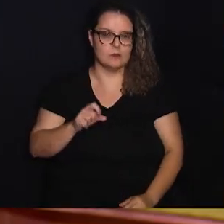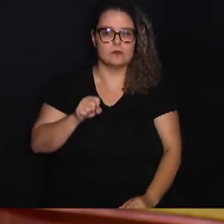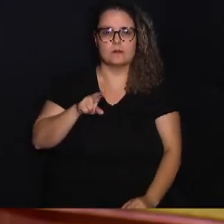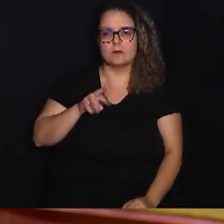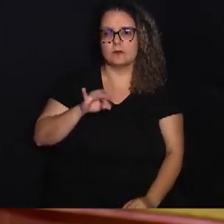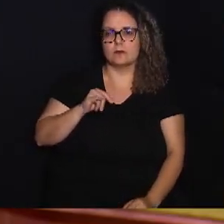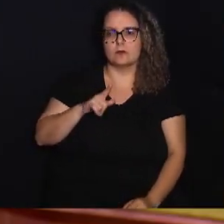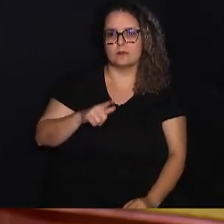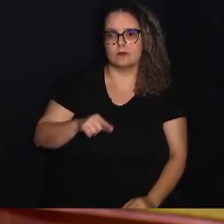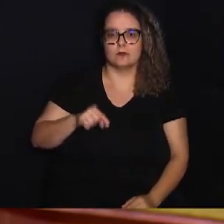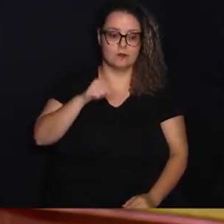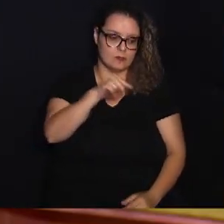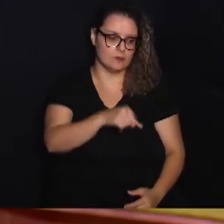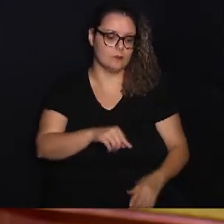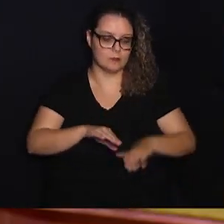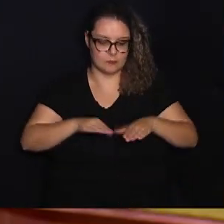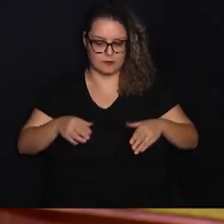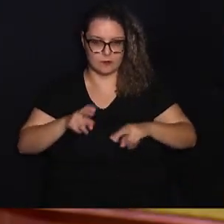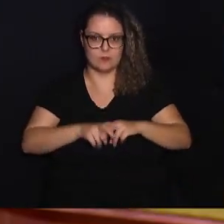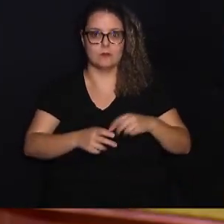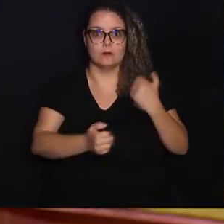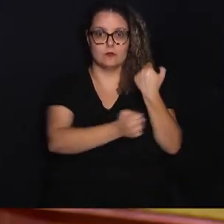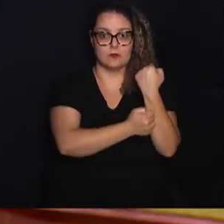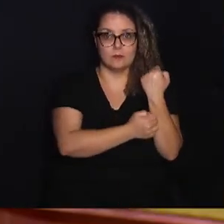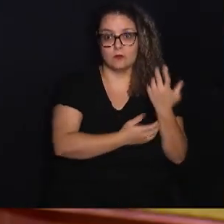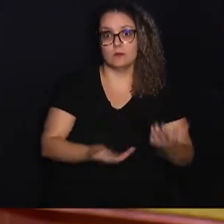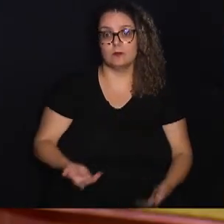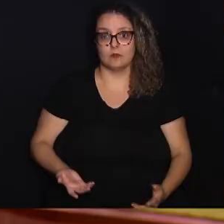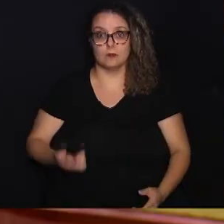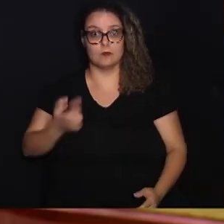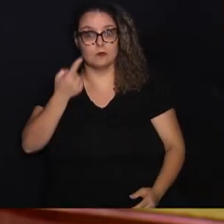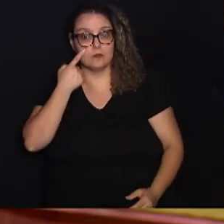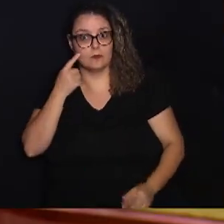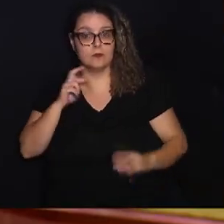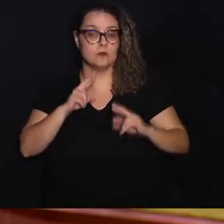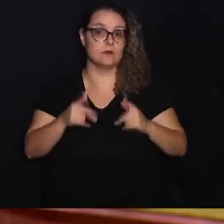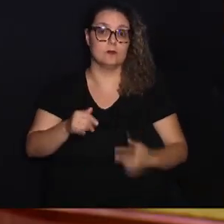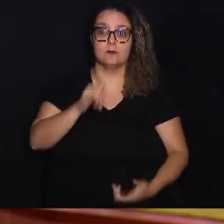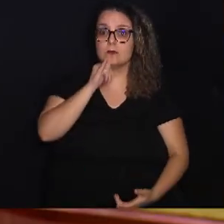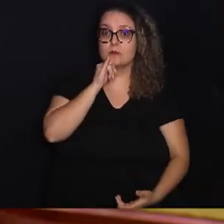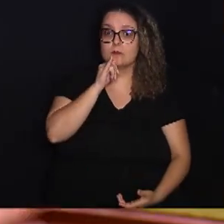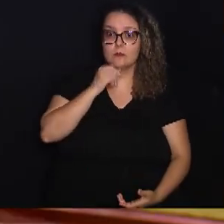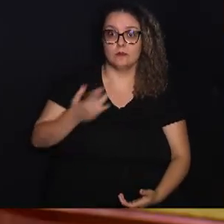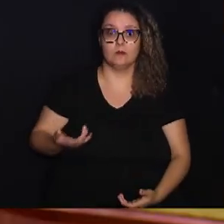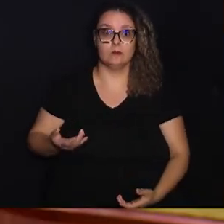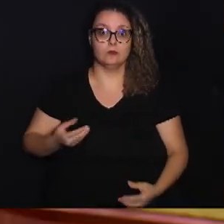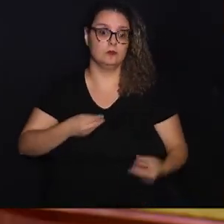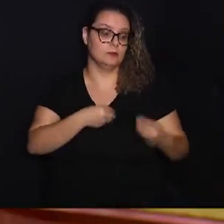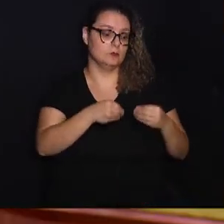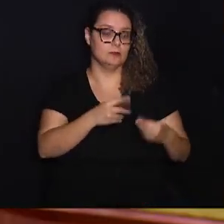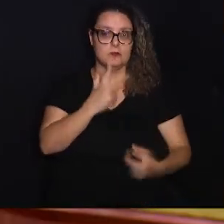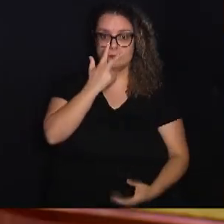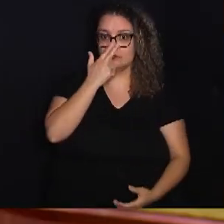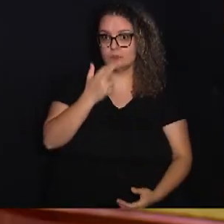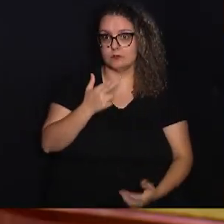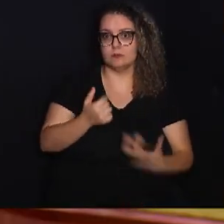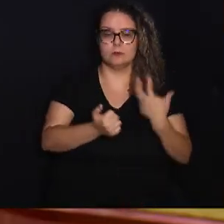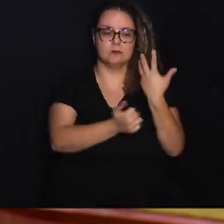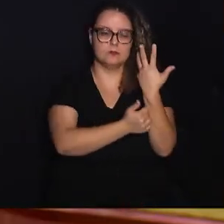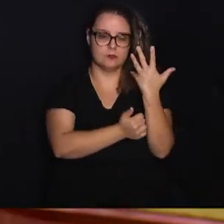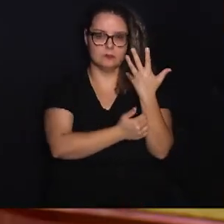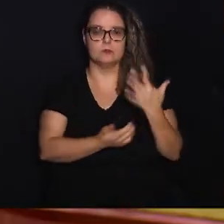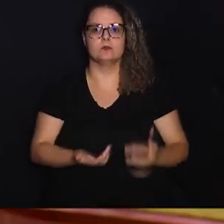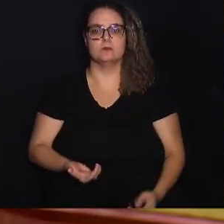não precisa falar, olha, esse banco é de madeira, olha a diferença de, por exemplo, um banco de plástico imitando madeira. Mas de uma